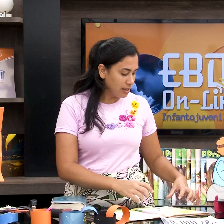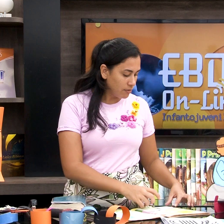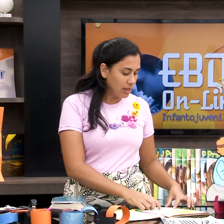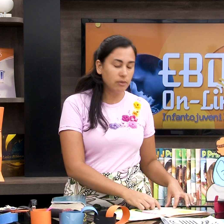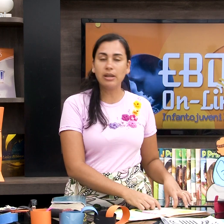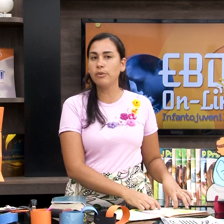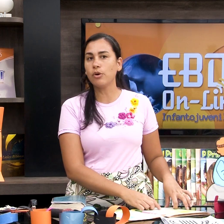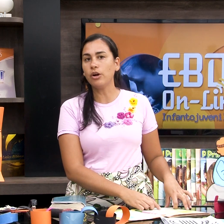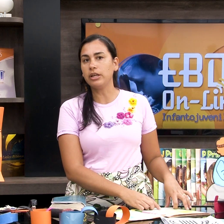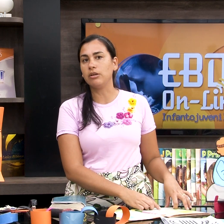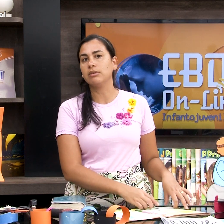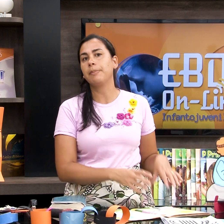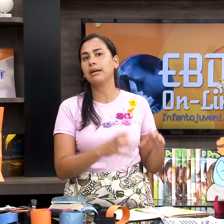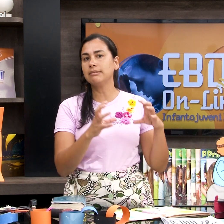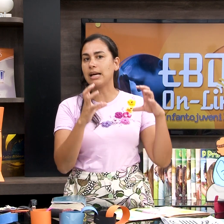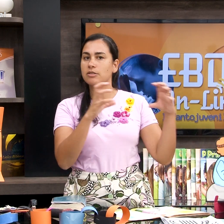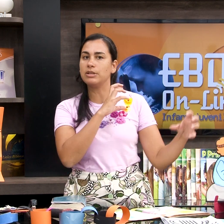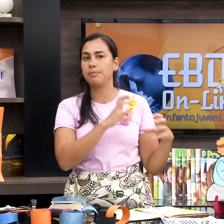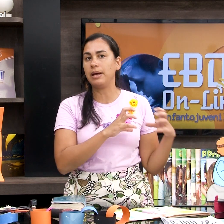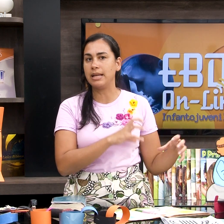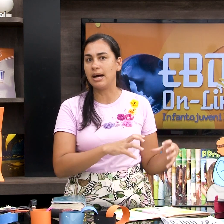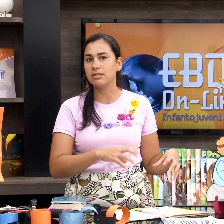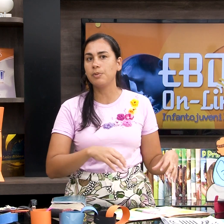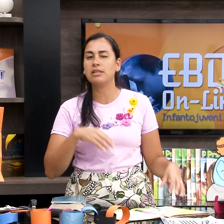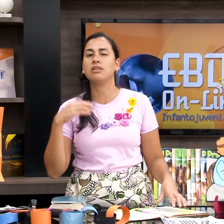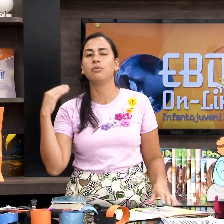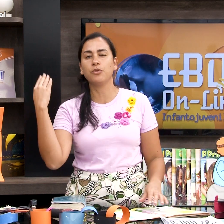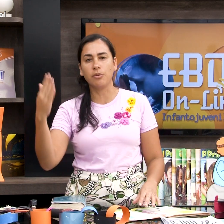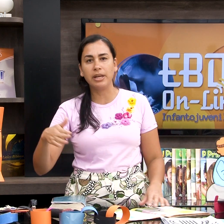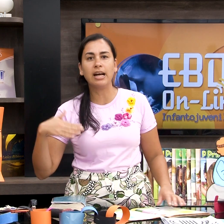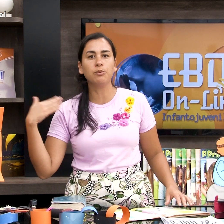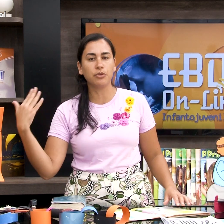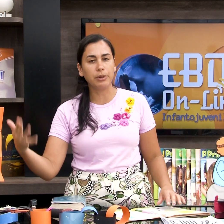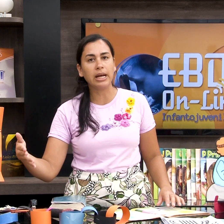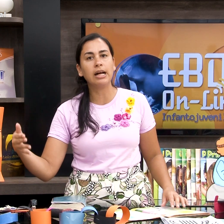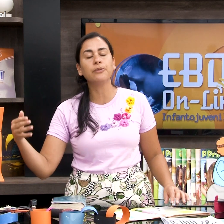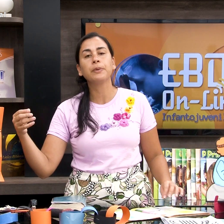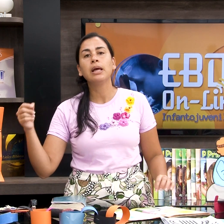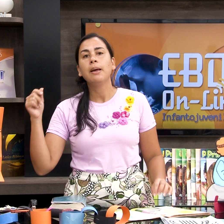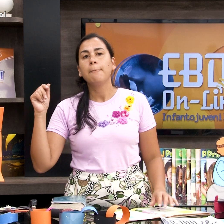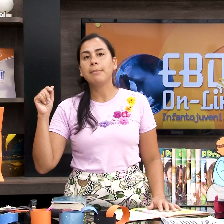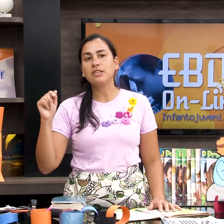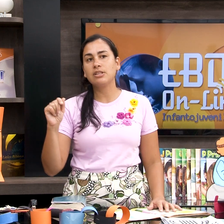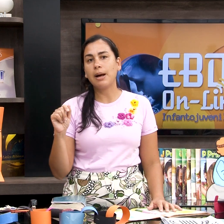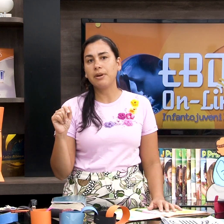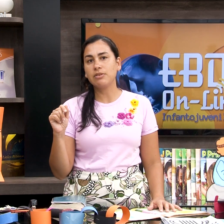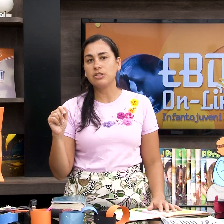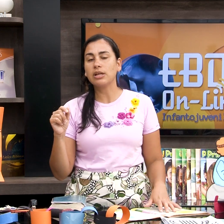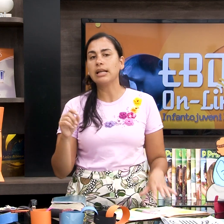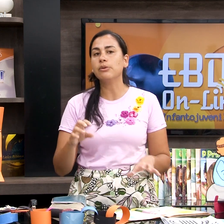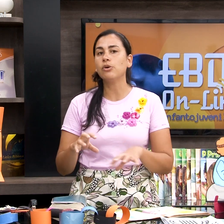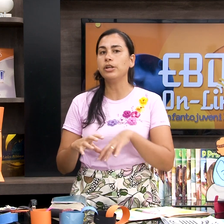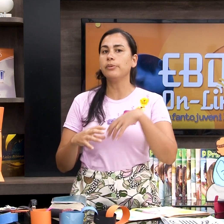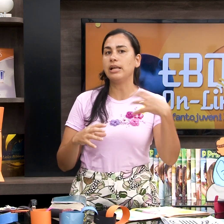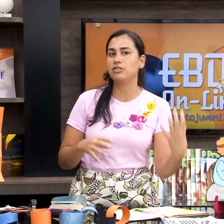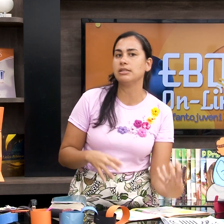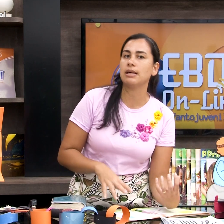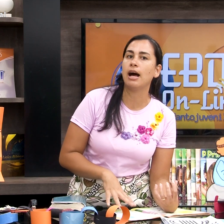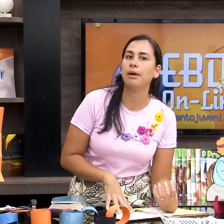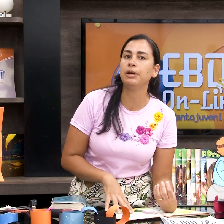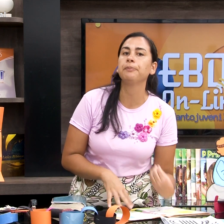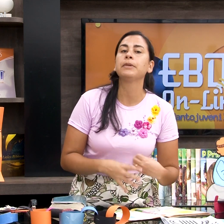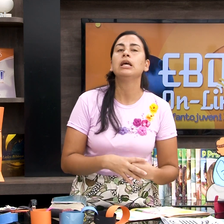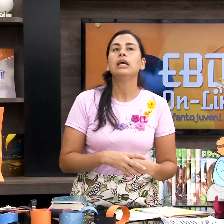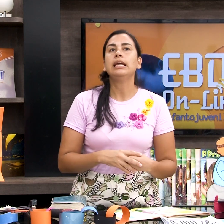porque esse aqui na verdade não é nenhum corinho. Dá para cantar só esse pedaço para eles dizerem muito obrigado, mas dá para vocês cantarem um corinho que eles